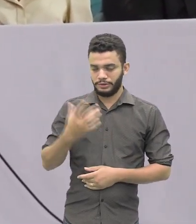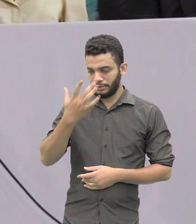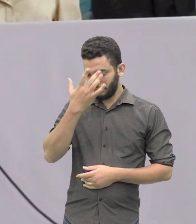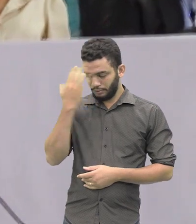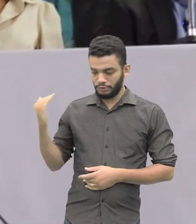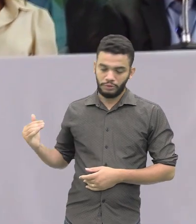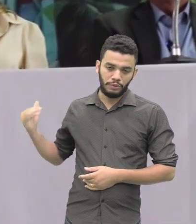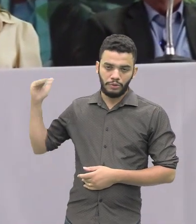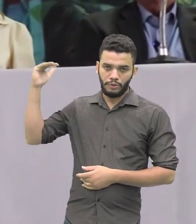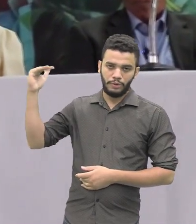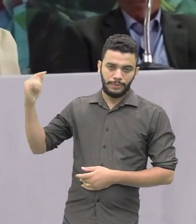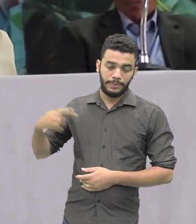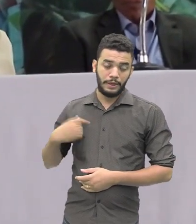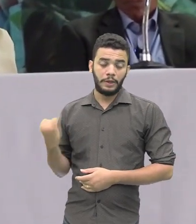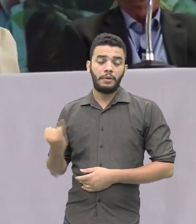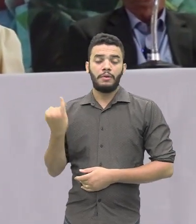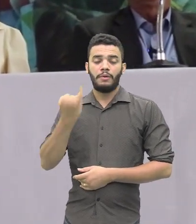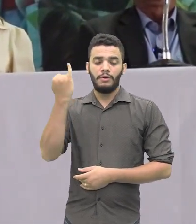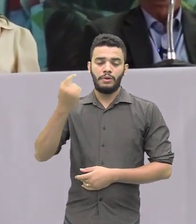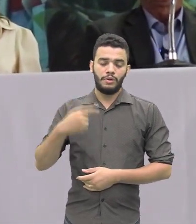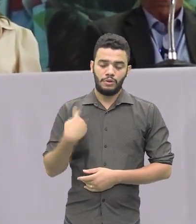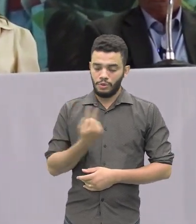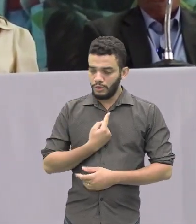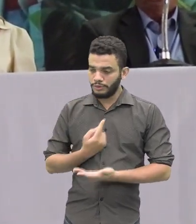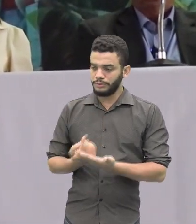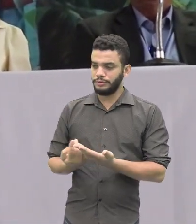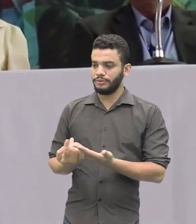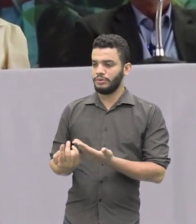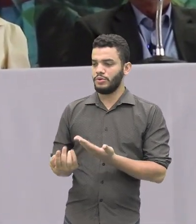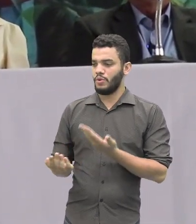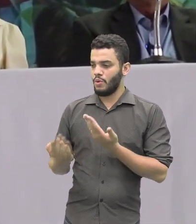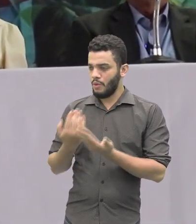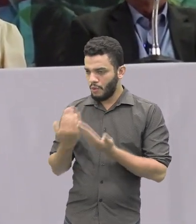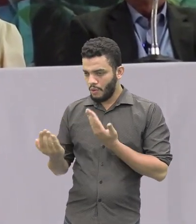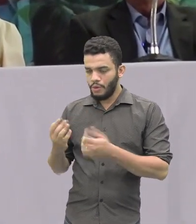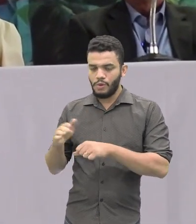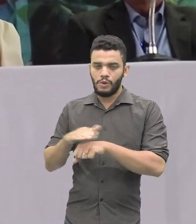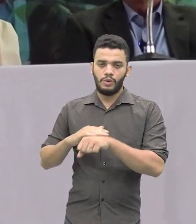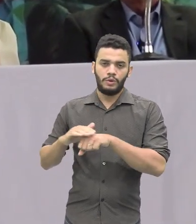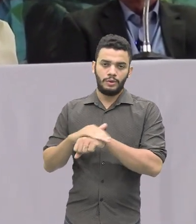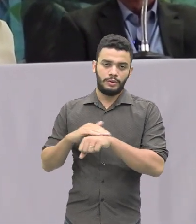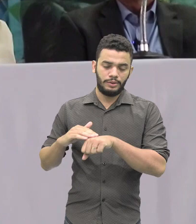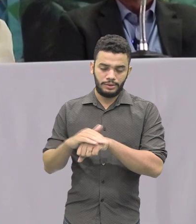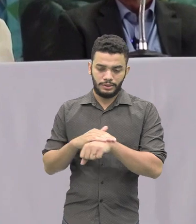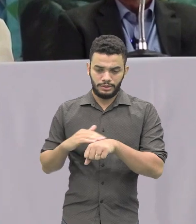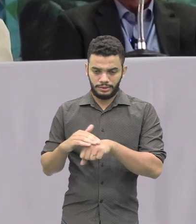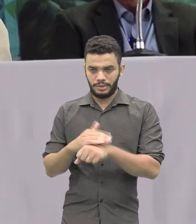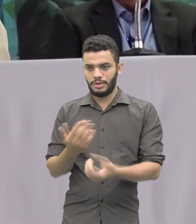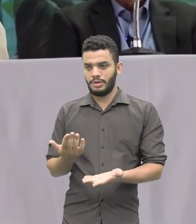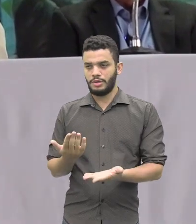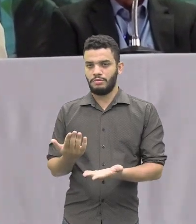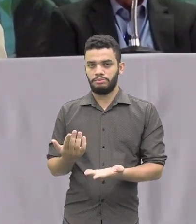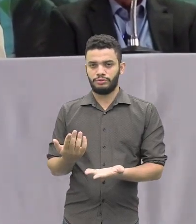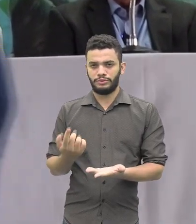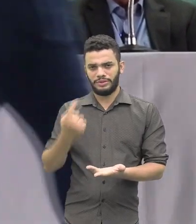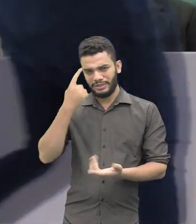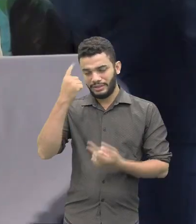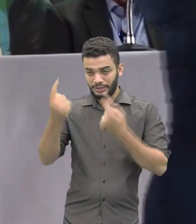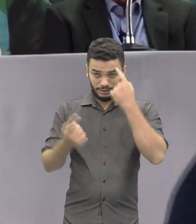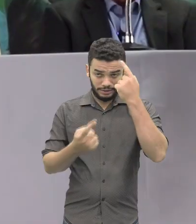a gente discutir o que a gente pode fazer e que as como a gente deve cuidar das nossas crianças